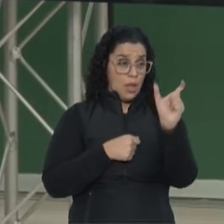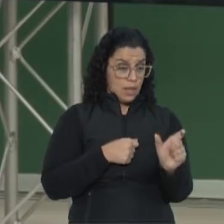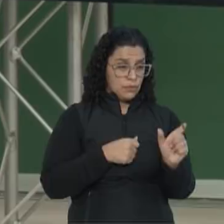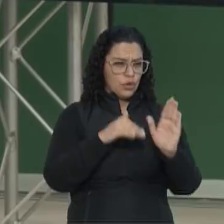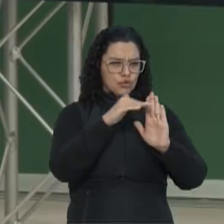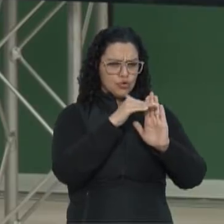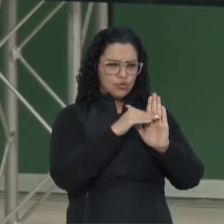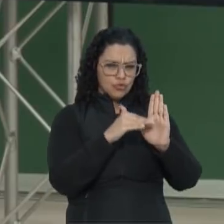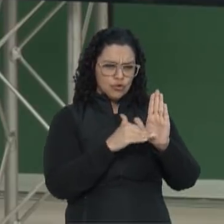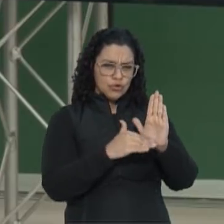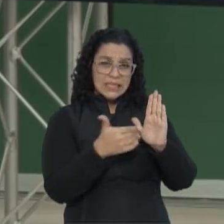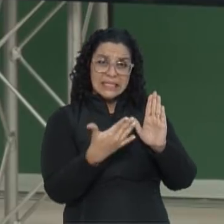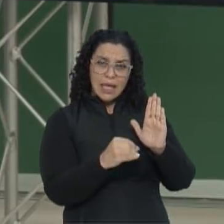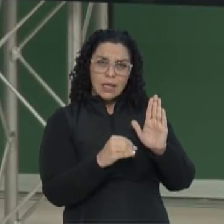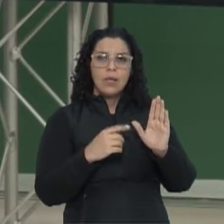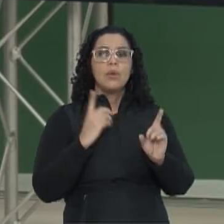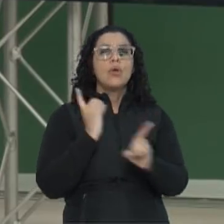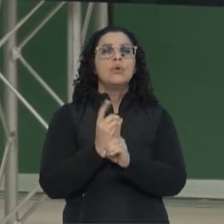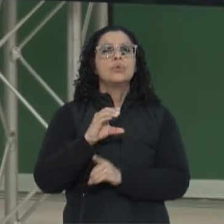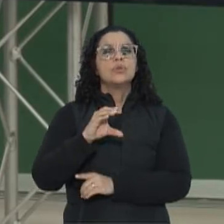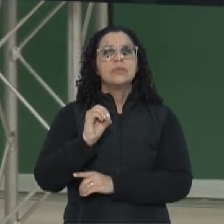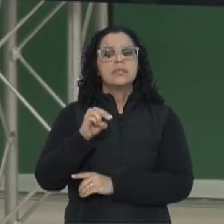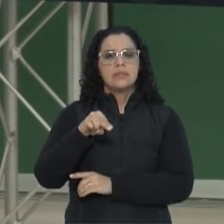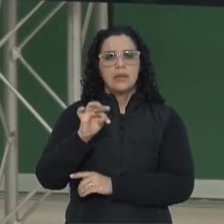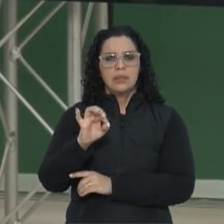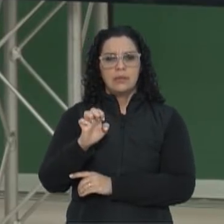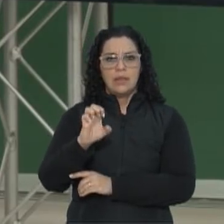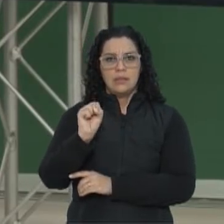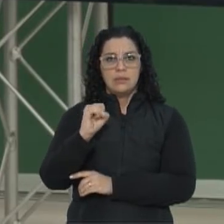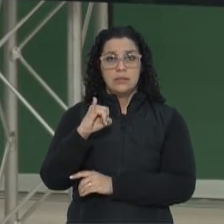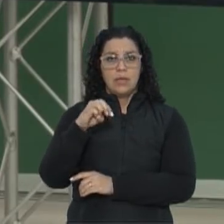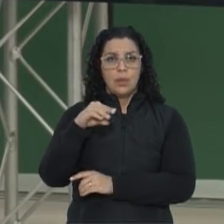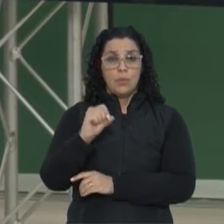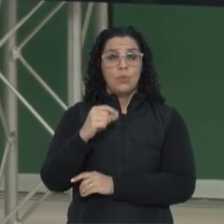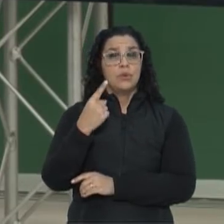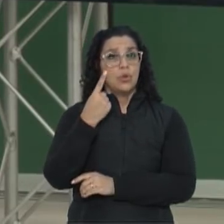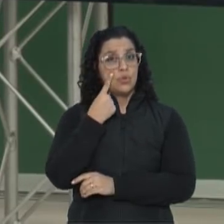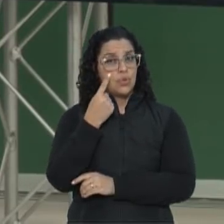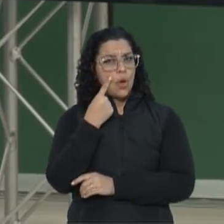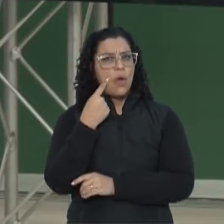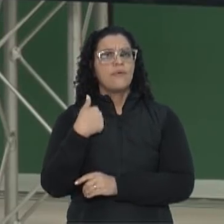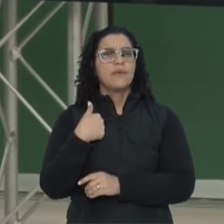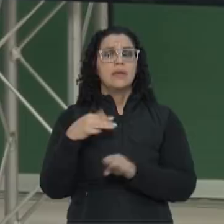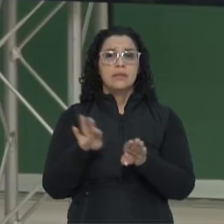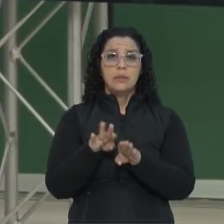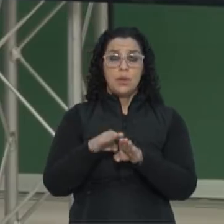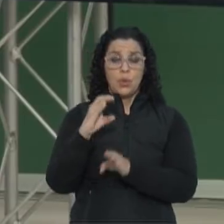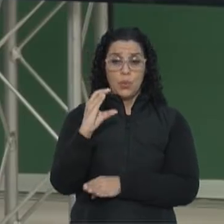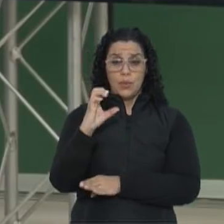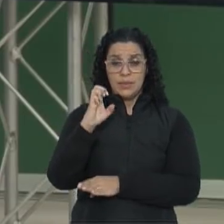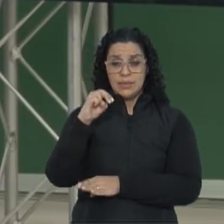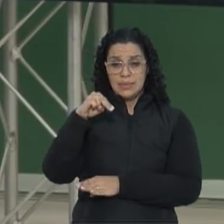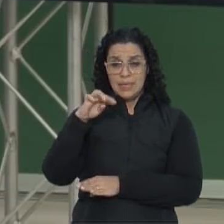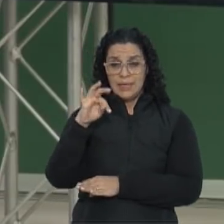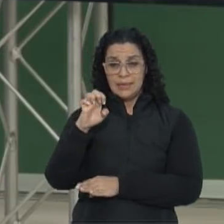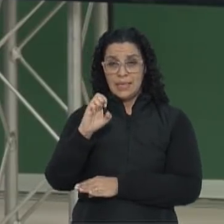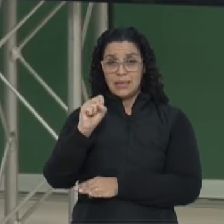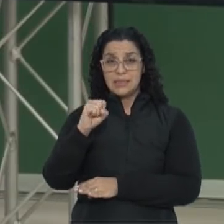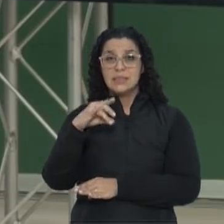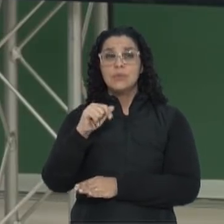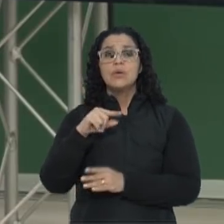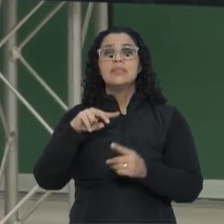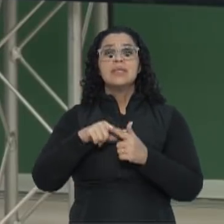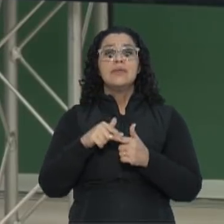100 partes, eu vou ter centésimos. Professora, mas você escreveu ali o décimo, o centésimo é 1/10 dos